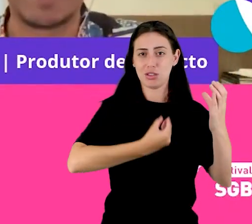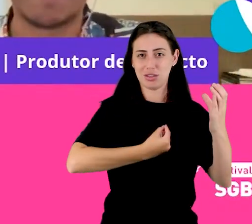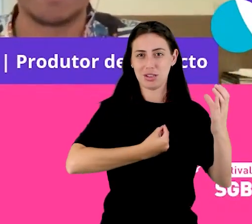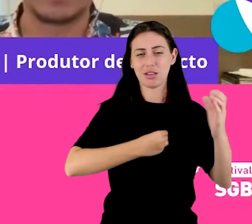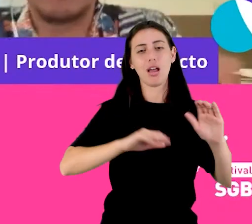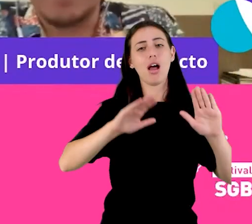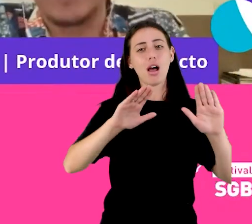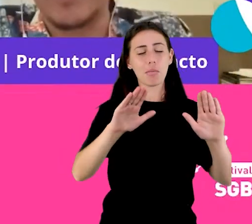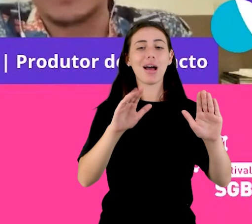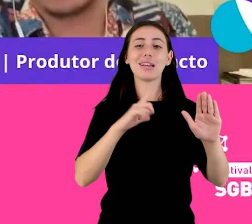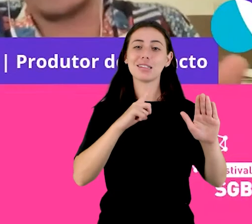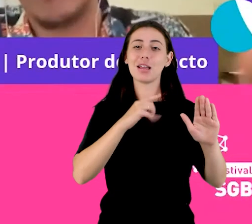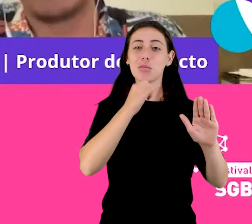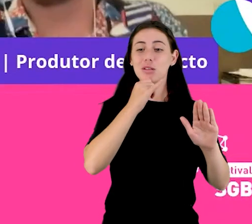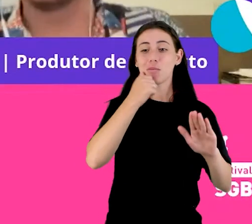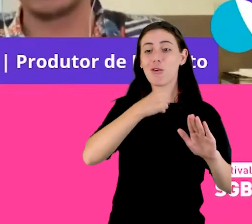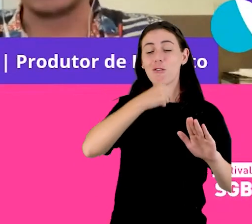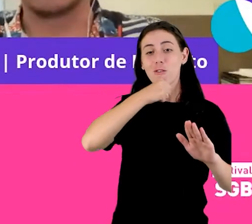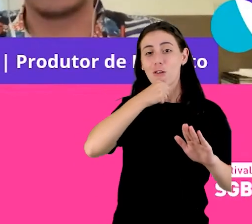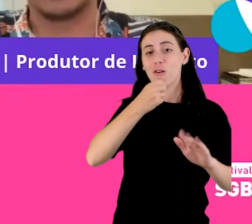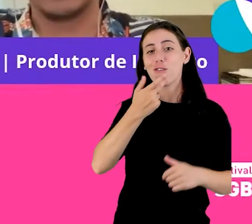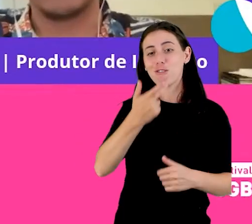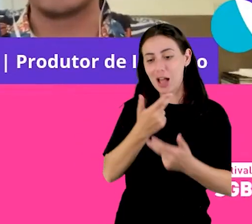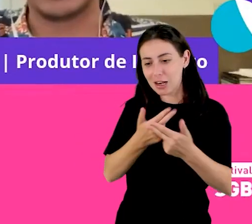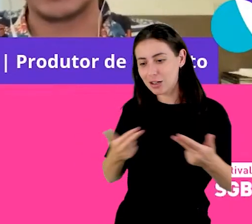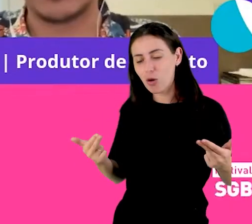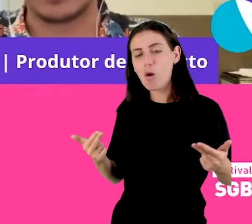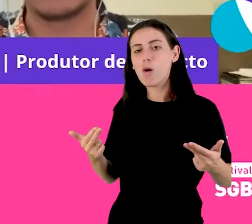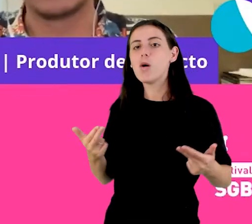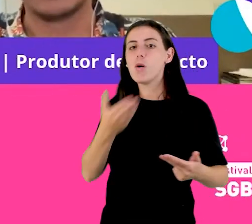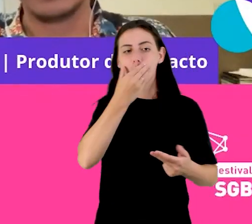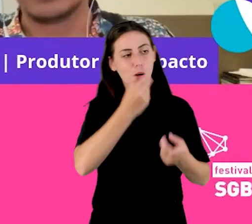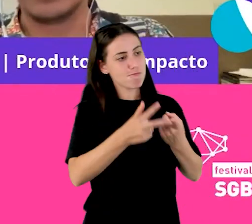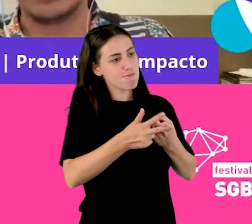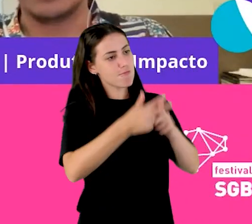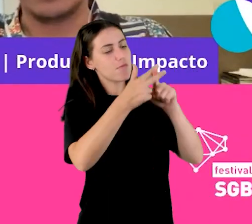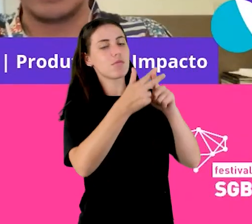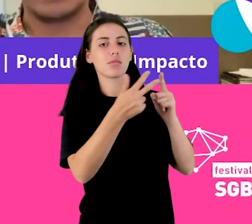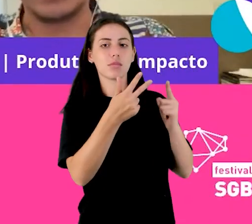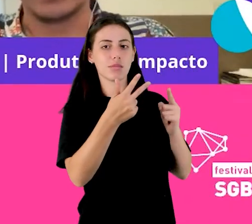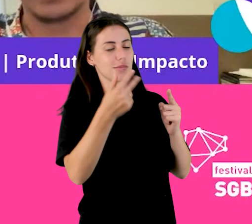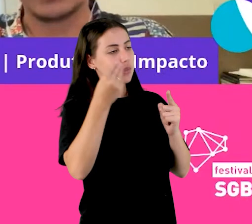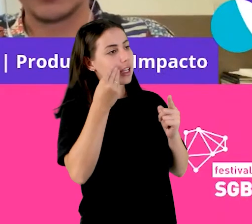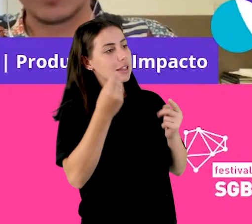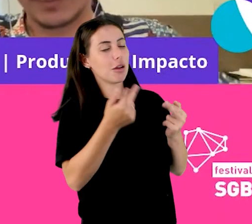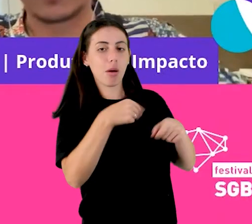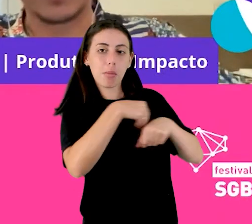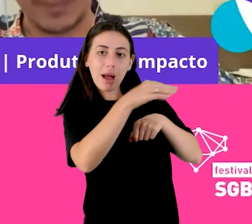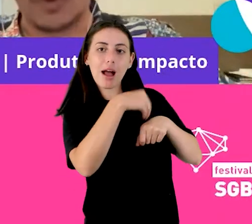filme. É um pouco por isso que a gente criou a websérie Chaco a Trava, que aí sim, né, a